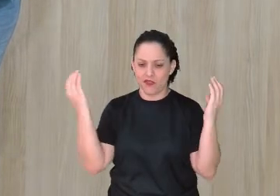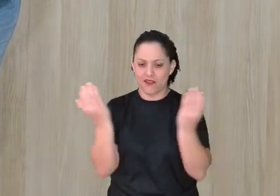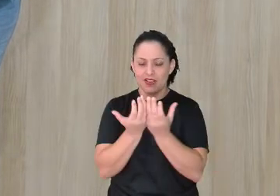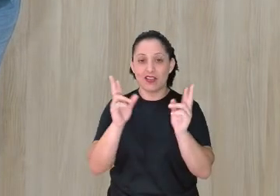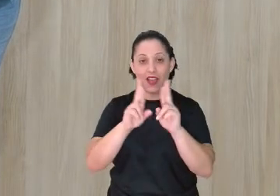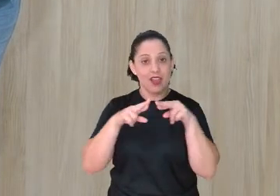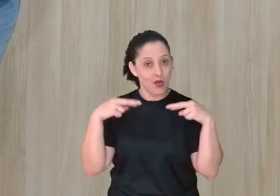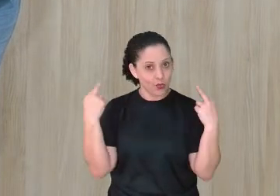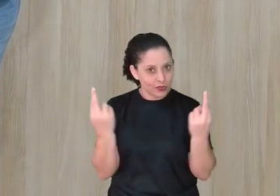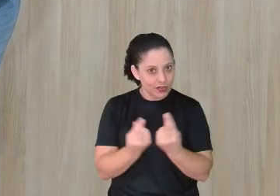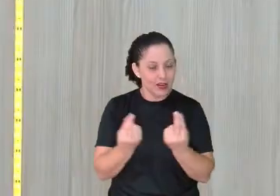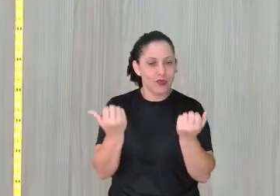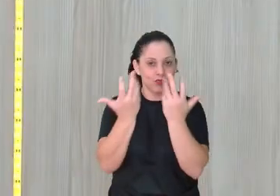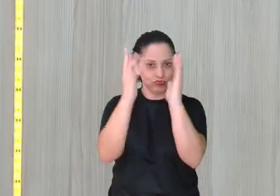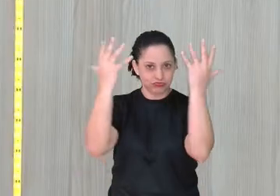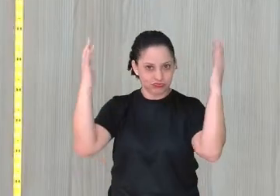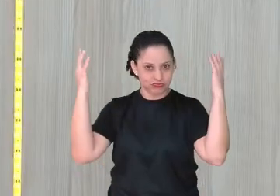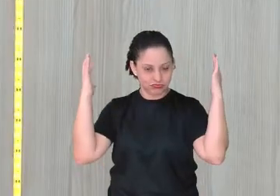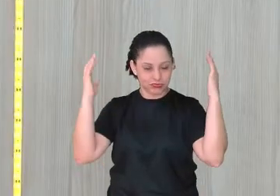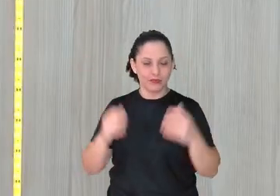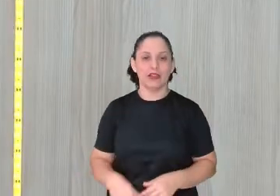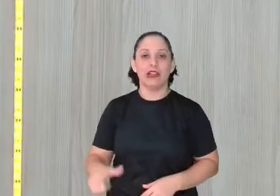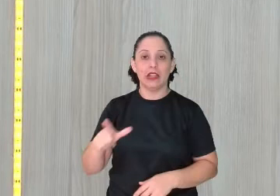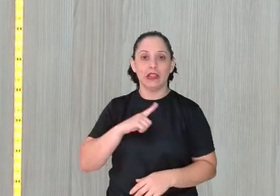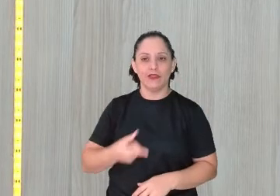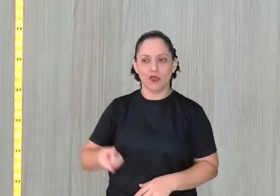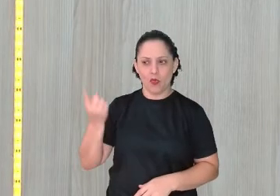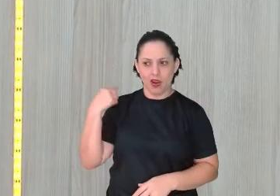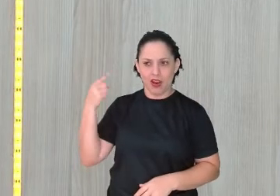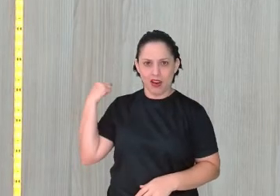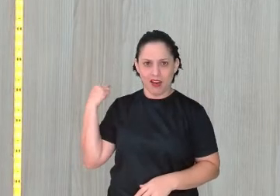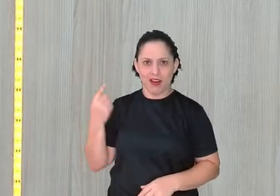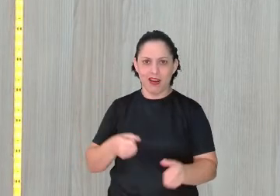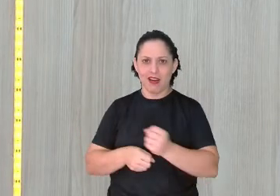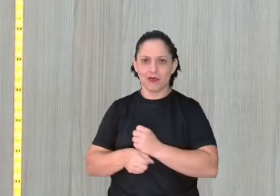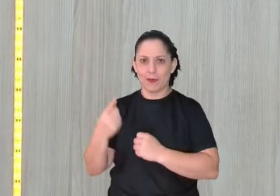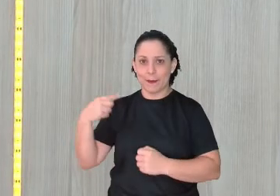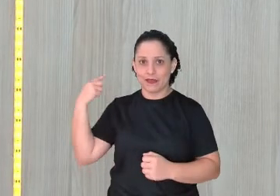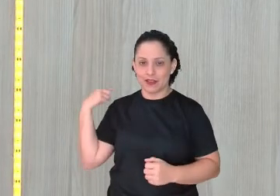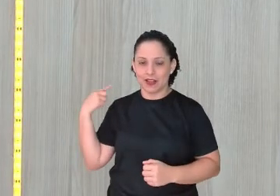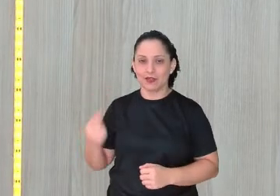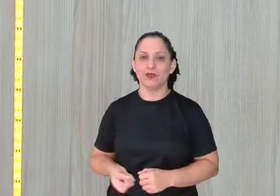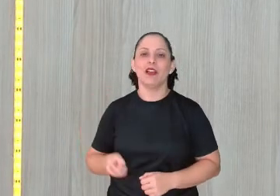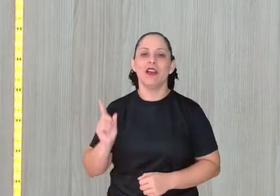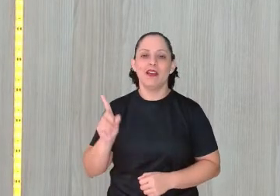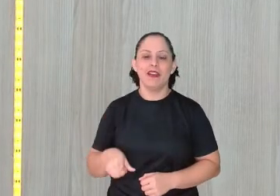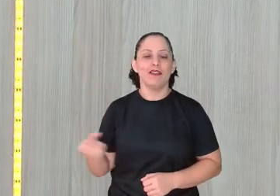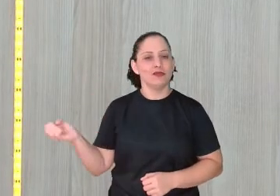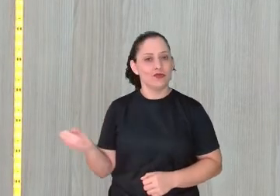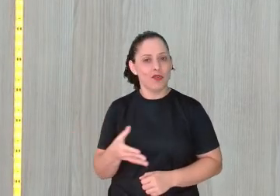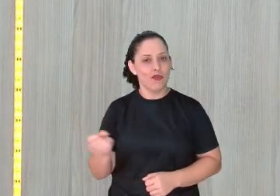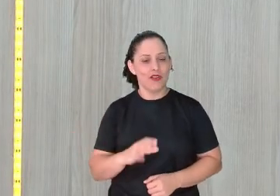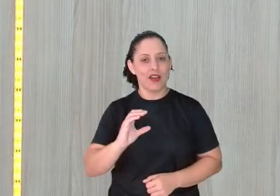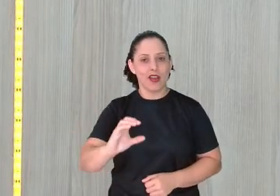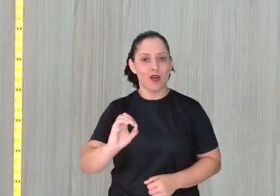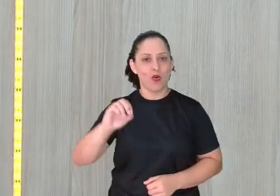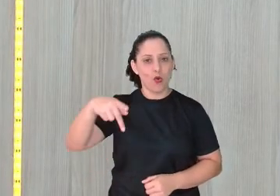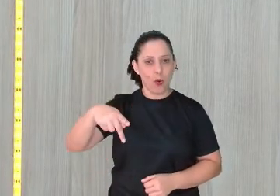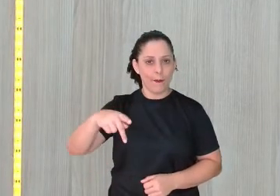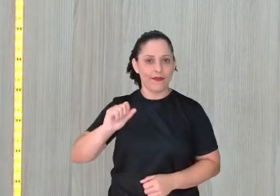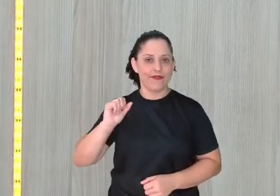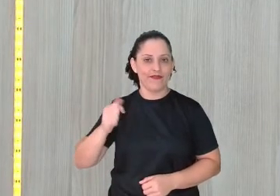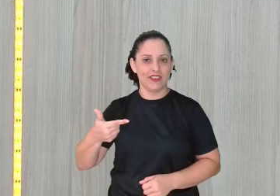ambientais, exatamente. A gente teve uma bem recente no ano passado, que foi a COP26, né? Exatamente. Que também trouxe